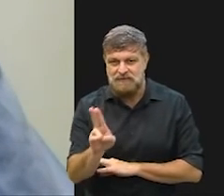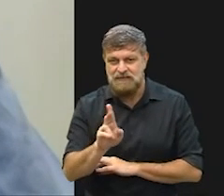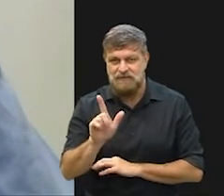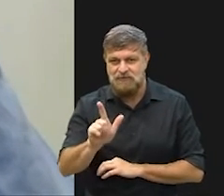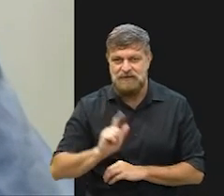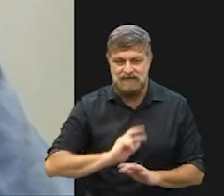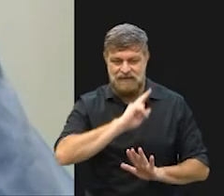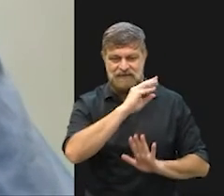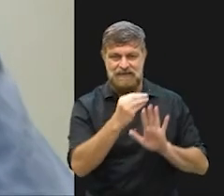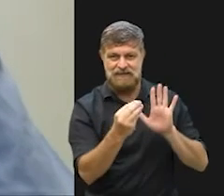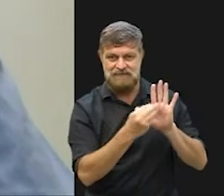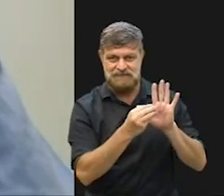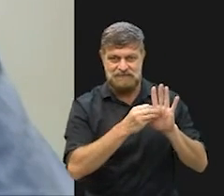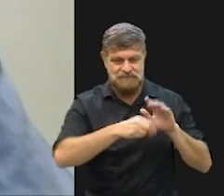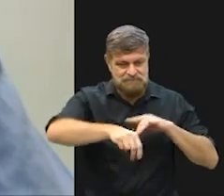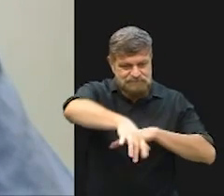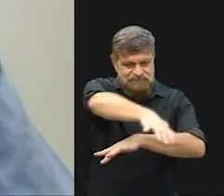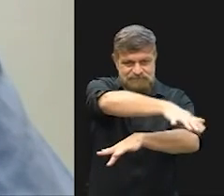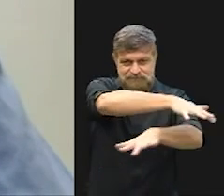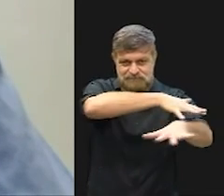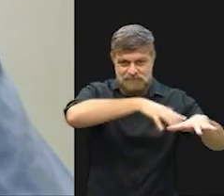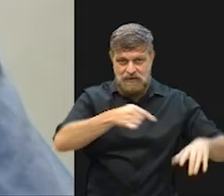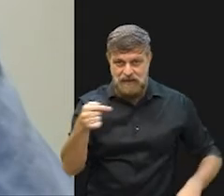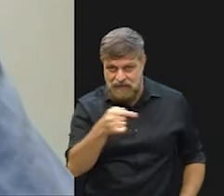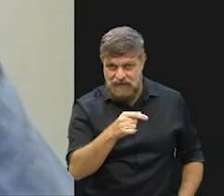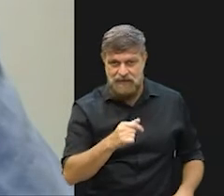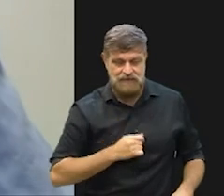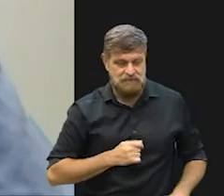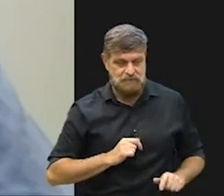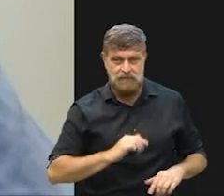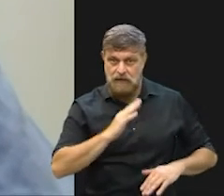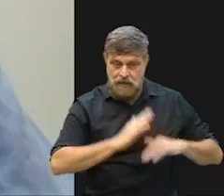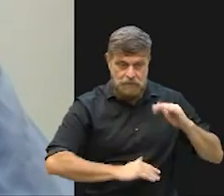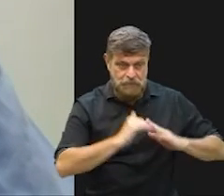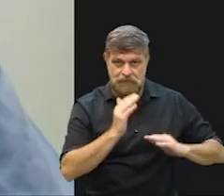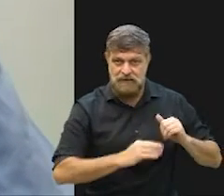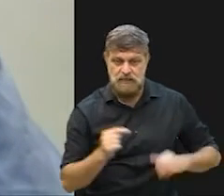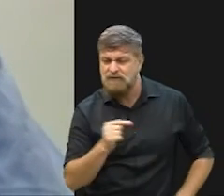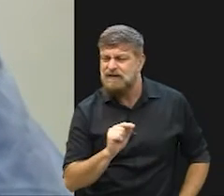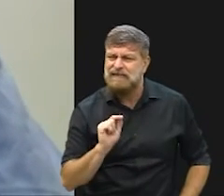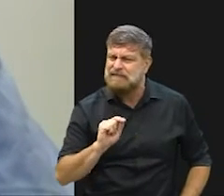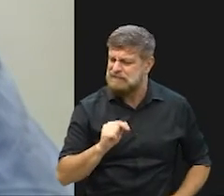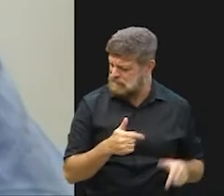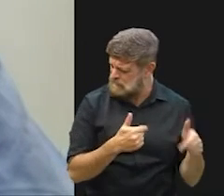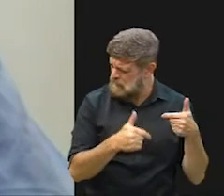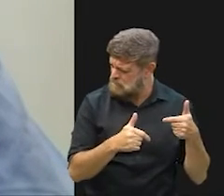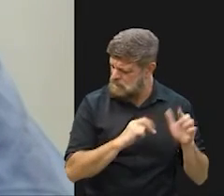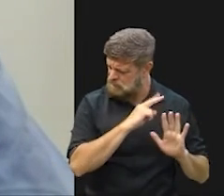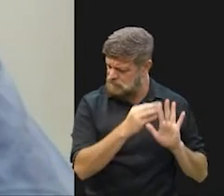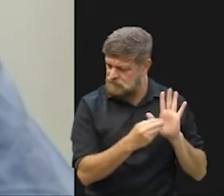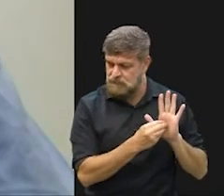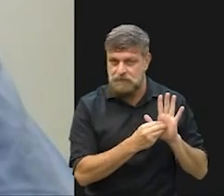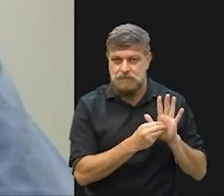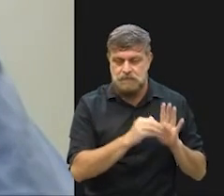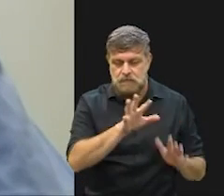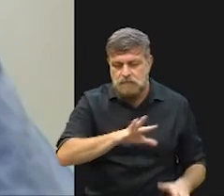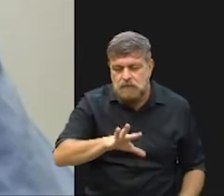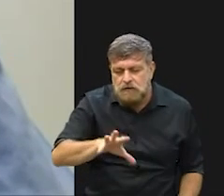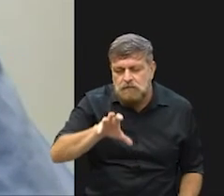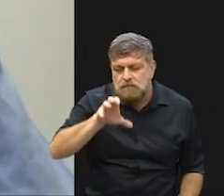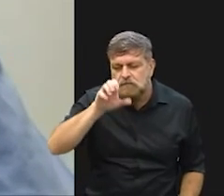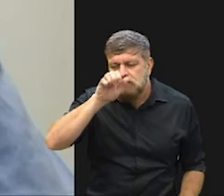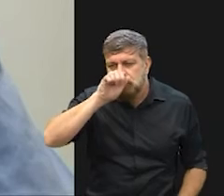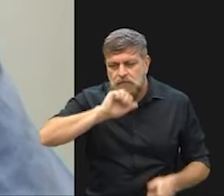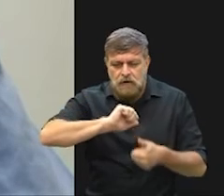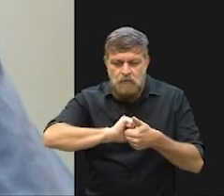serviços ecossistêmicos. Eles prestam serviços ecossistêmicos. Que serviços são esses? É a qualidade do ar que a gente